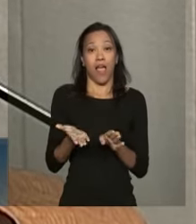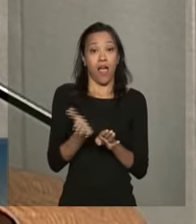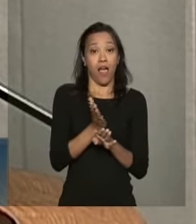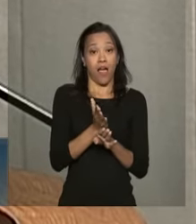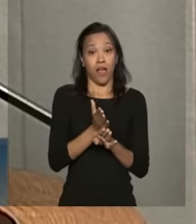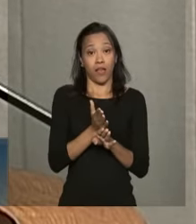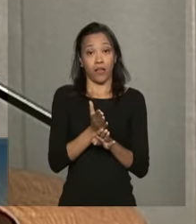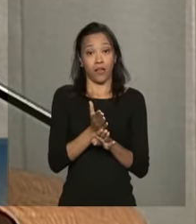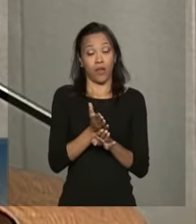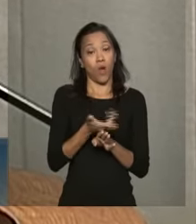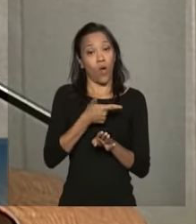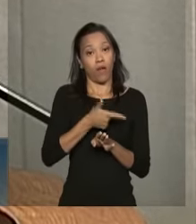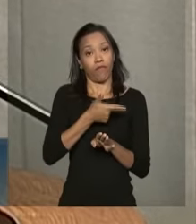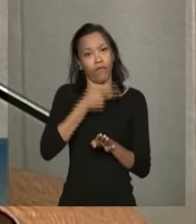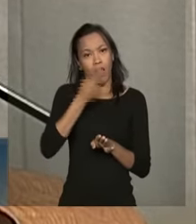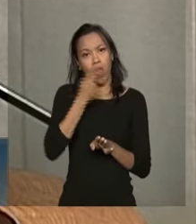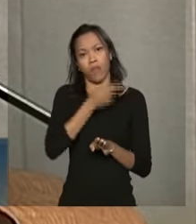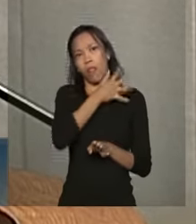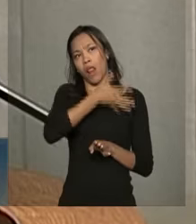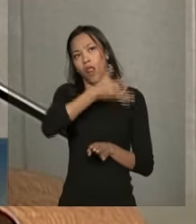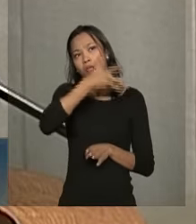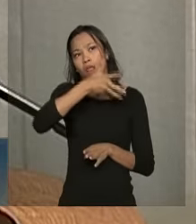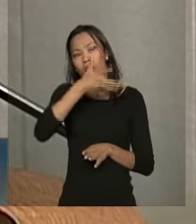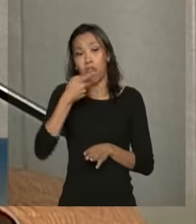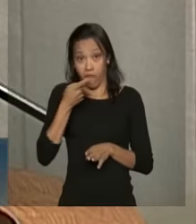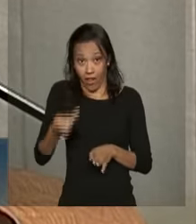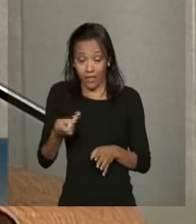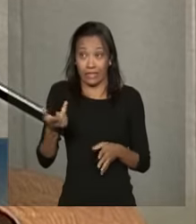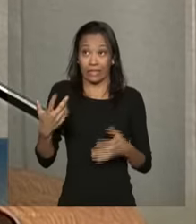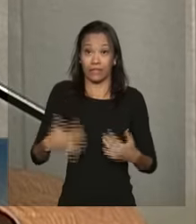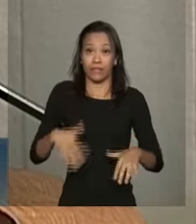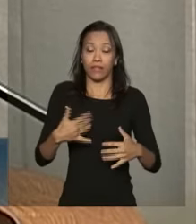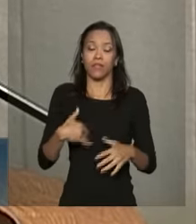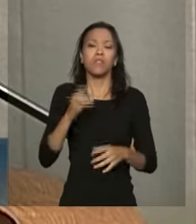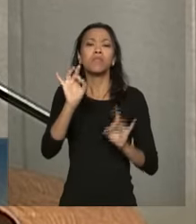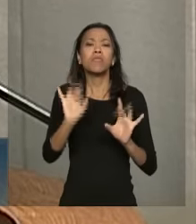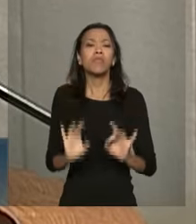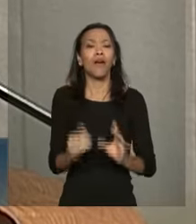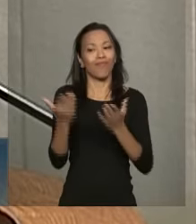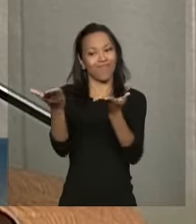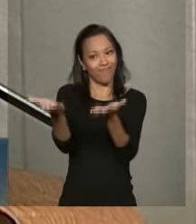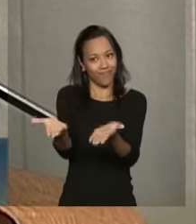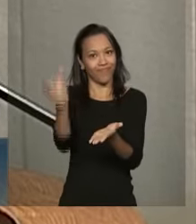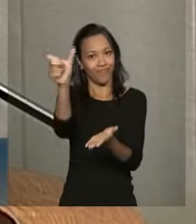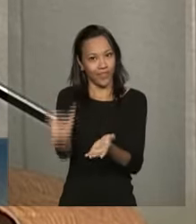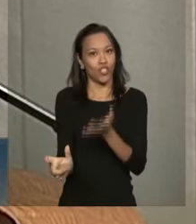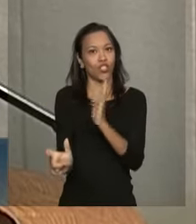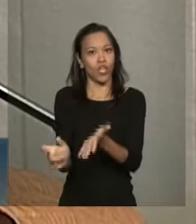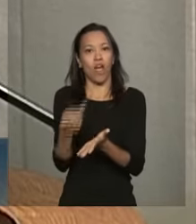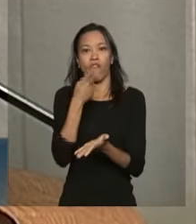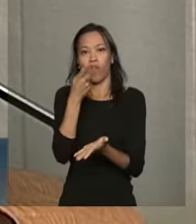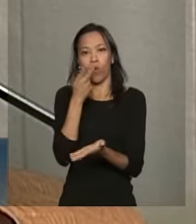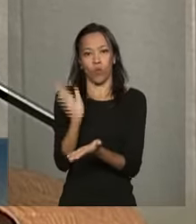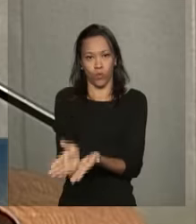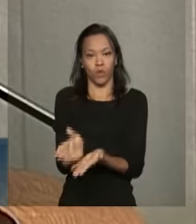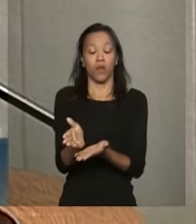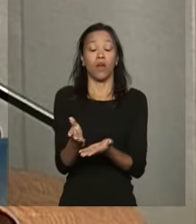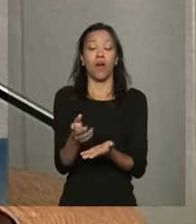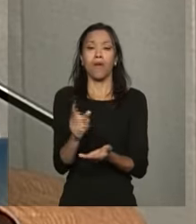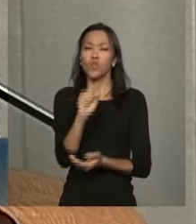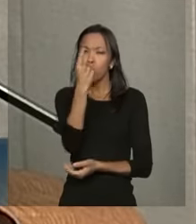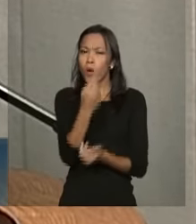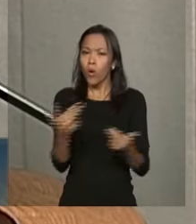sucederam sucederão como oradores em especial o Senhor mas faço aqui um registro